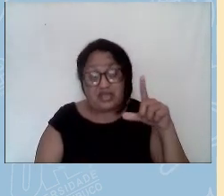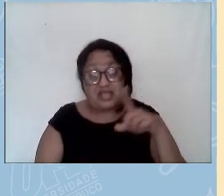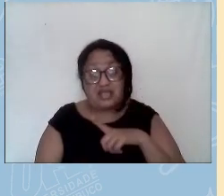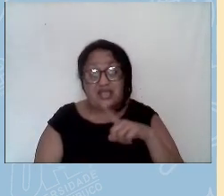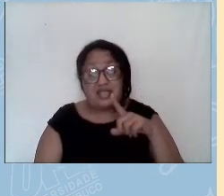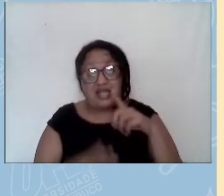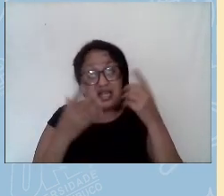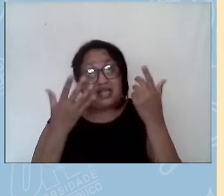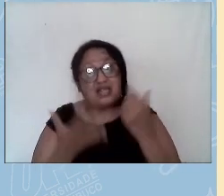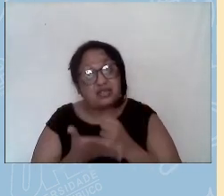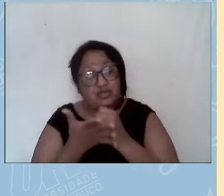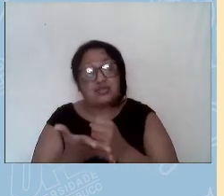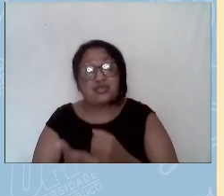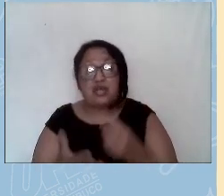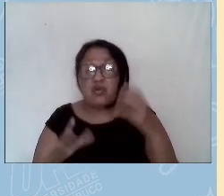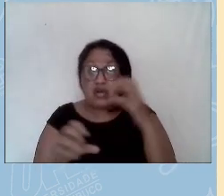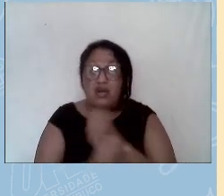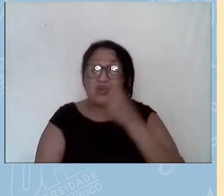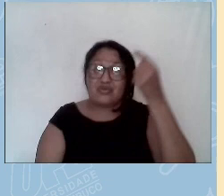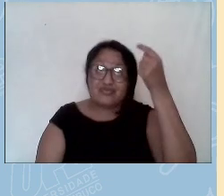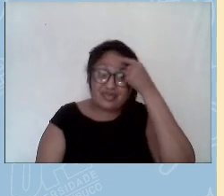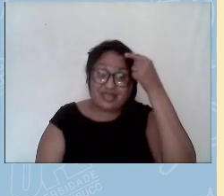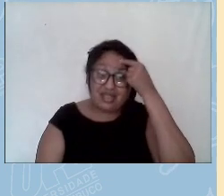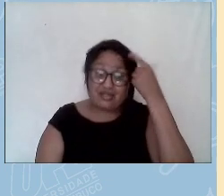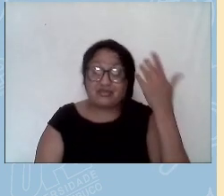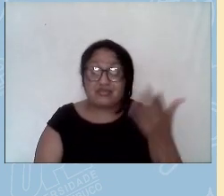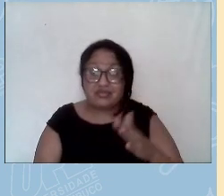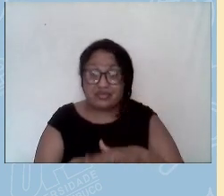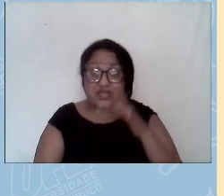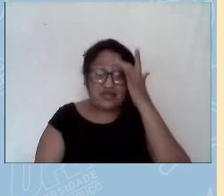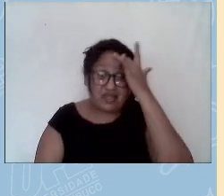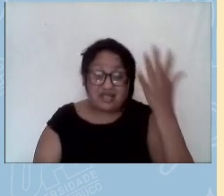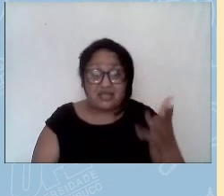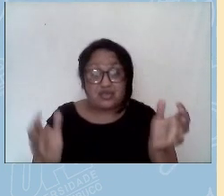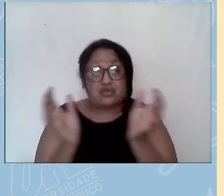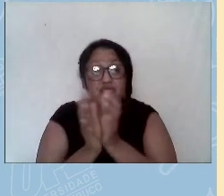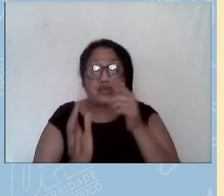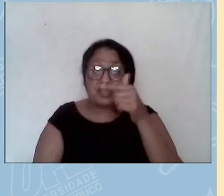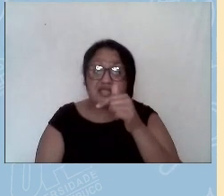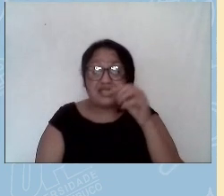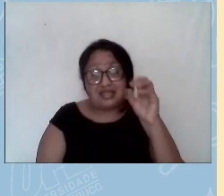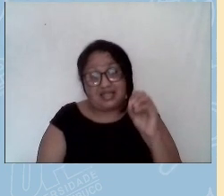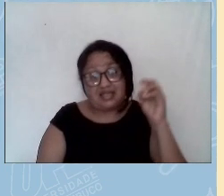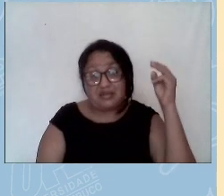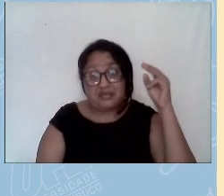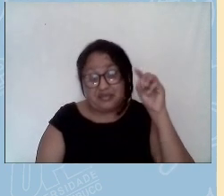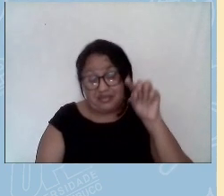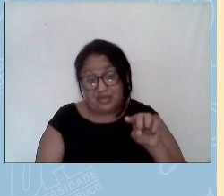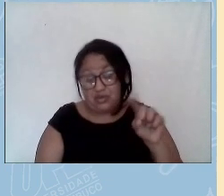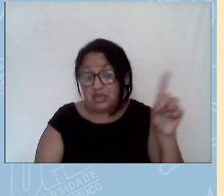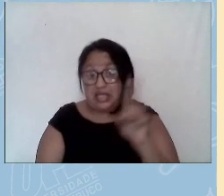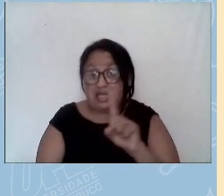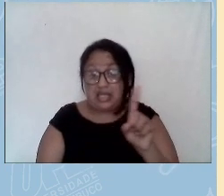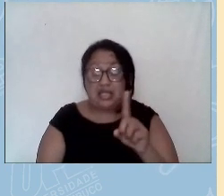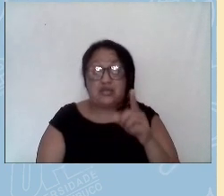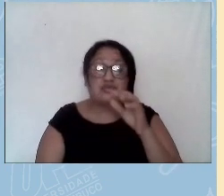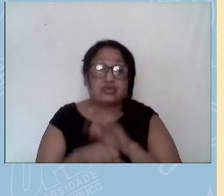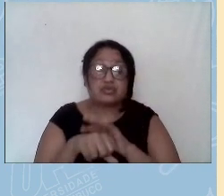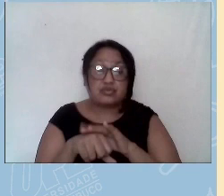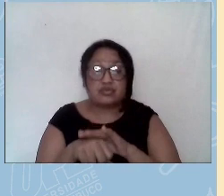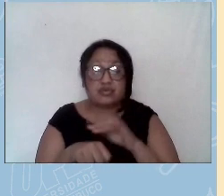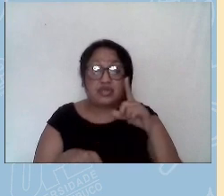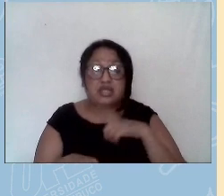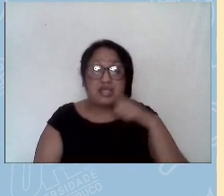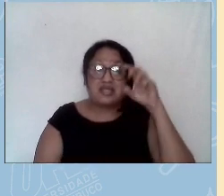forma bastante eficiente do grupo de 70 mil pessoas não contaminadas a gente tem